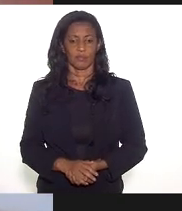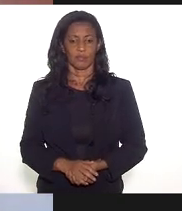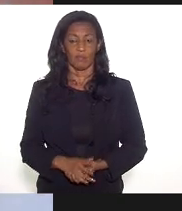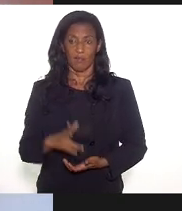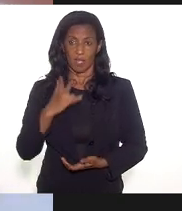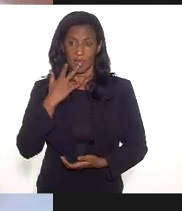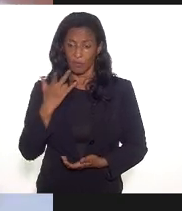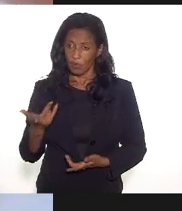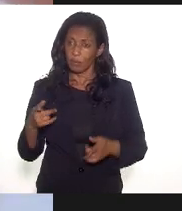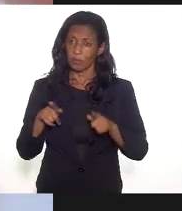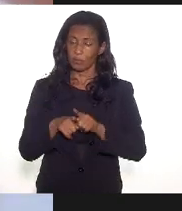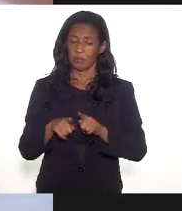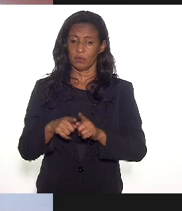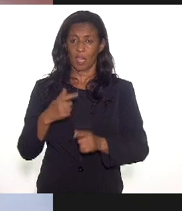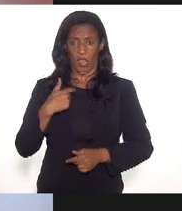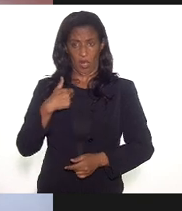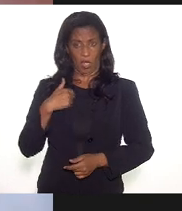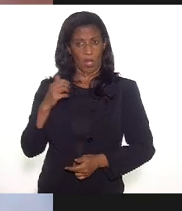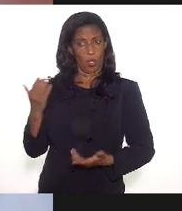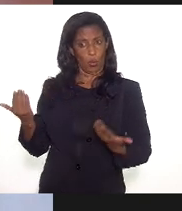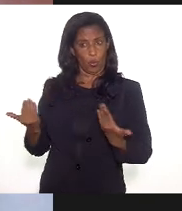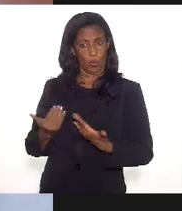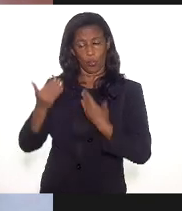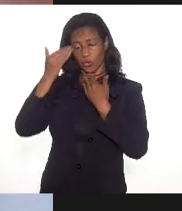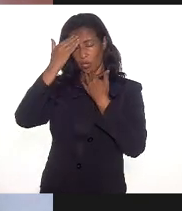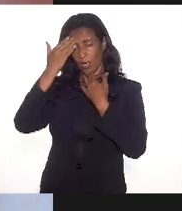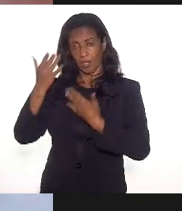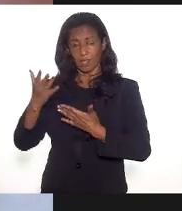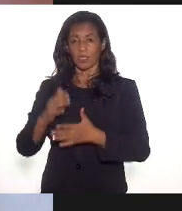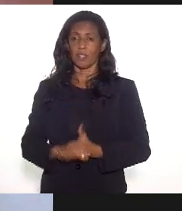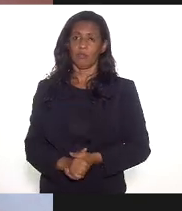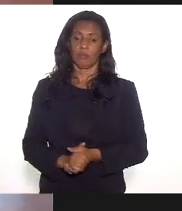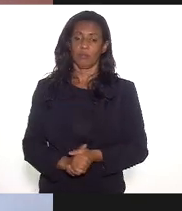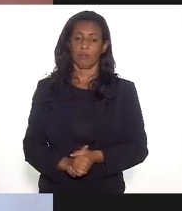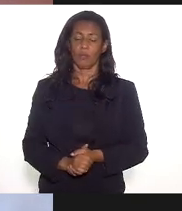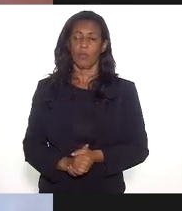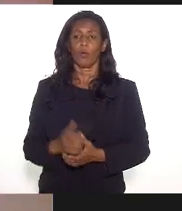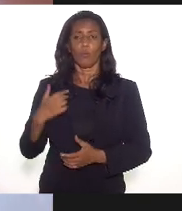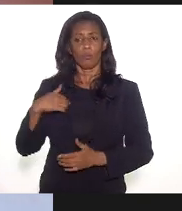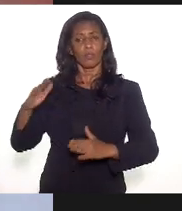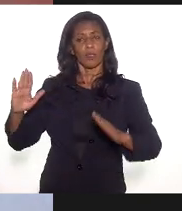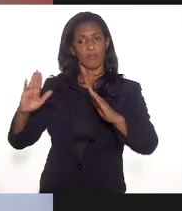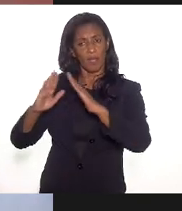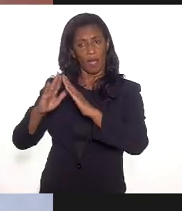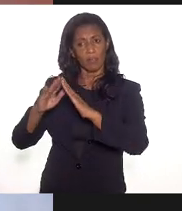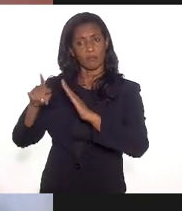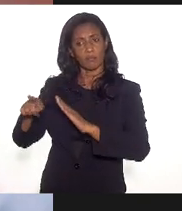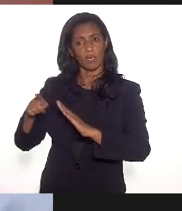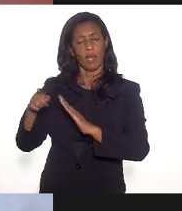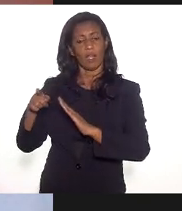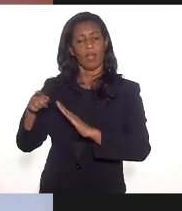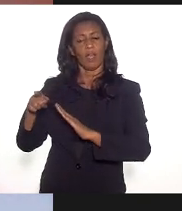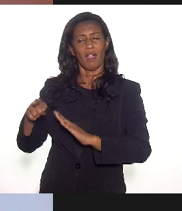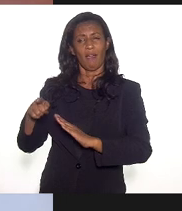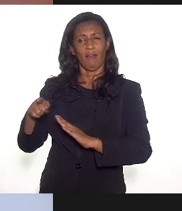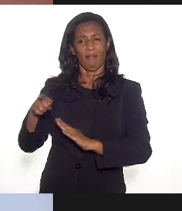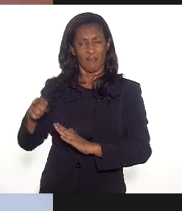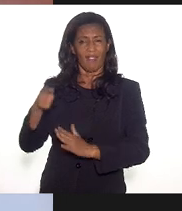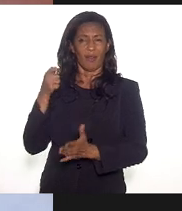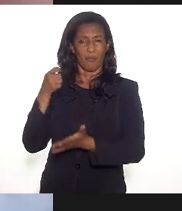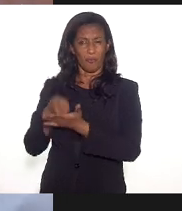seguinte: olha, eu hoje agradeço por terem me internado sem eu querer. Aquela internação